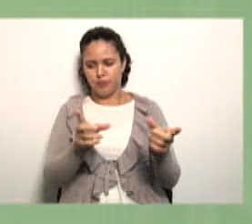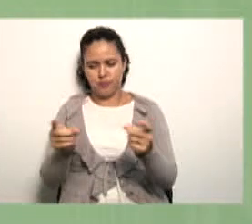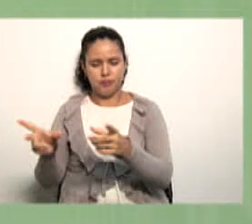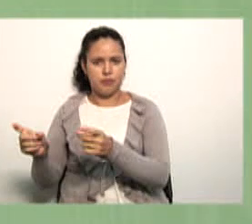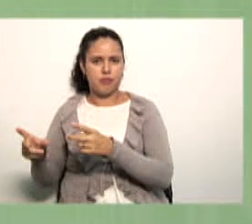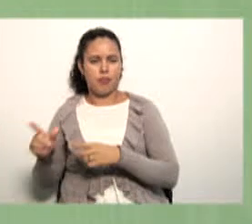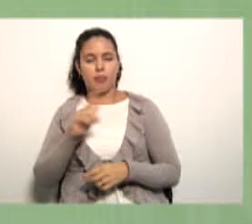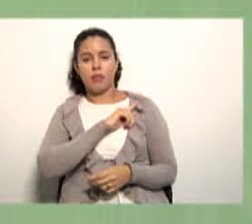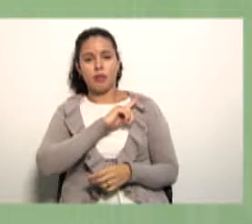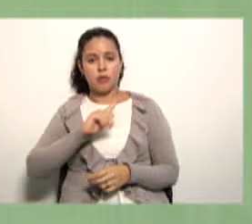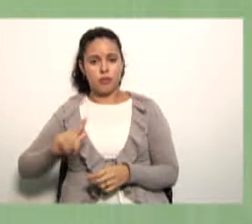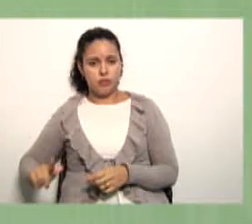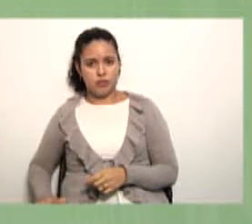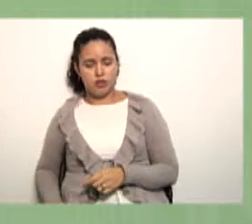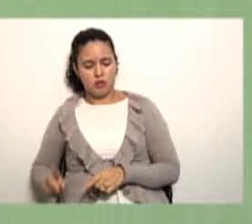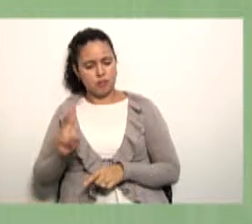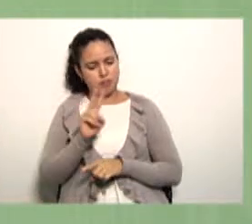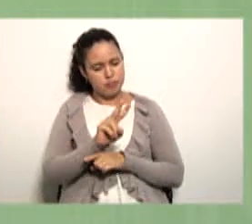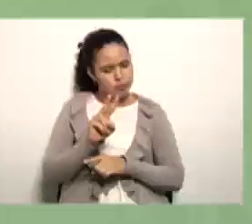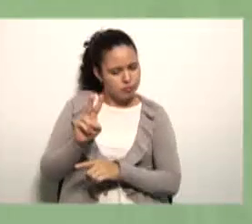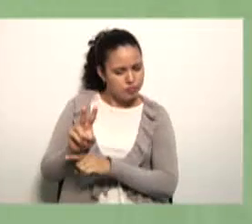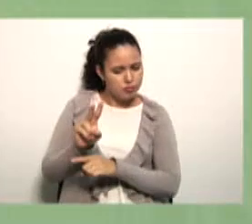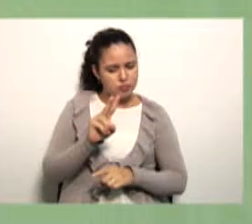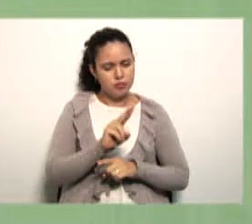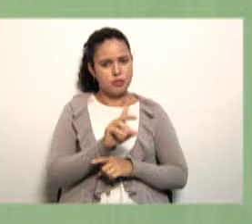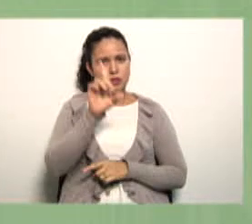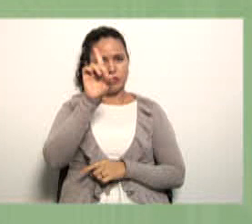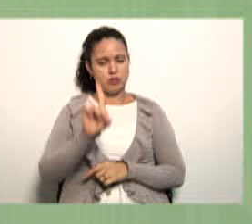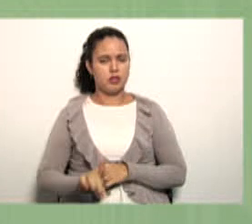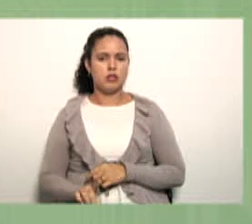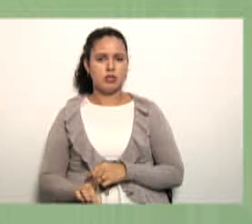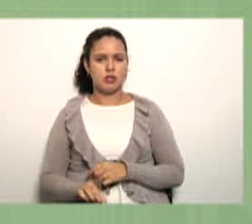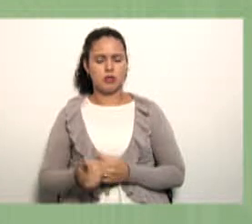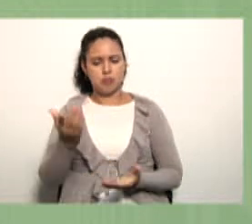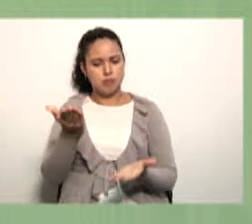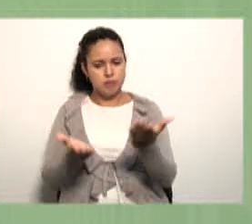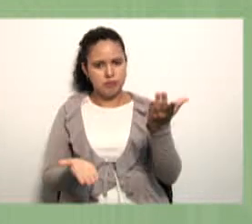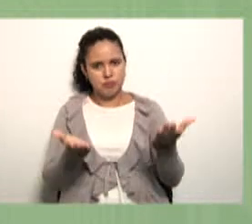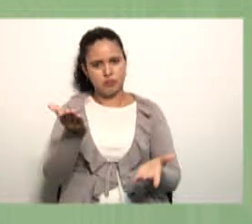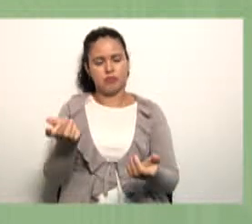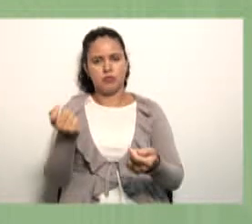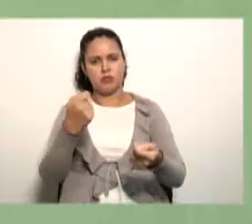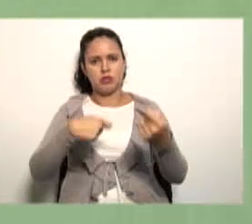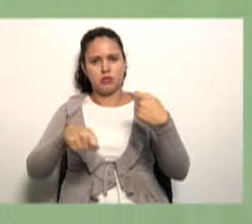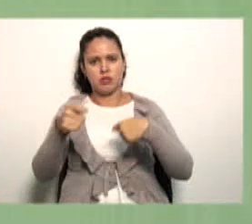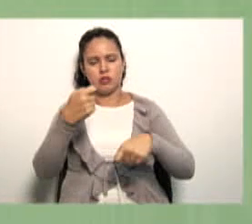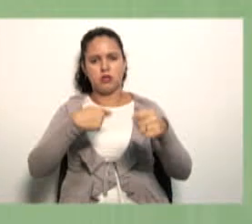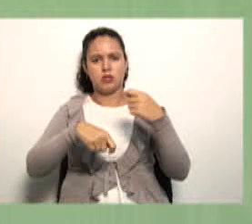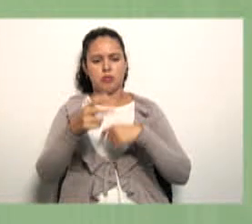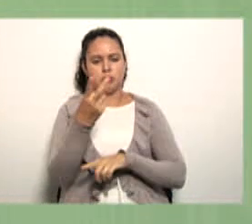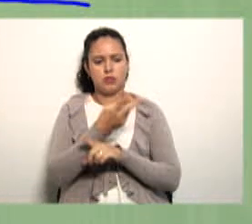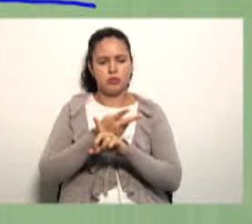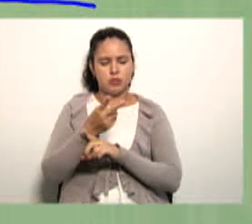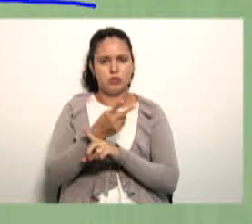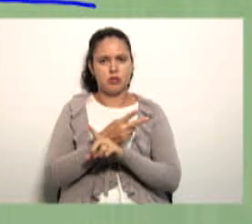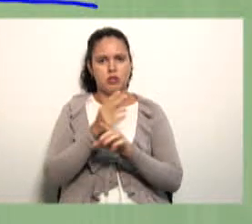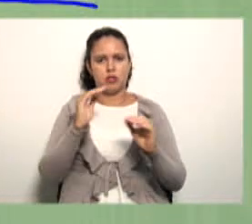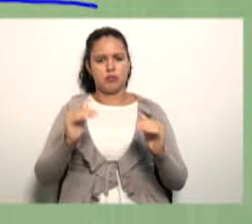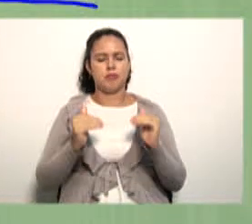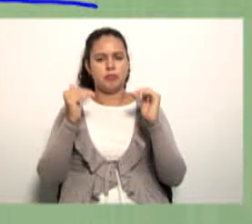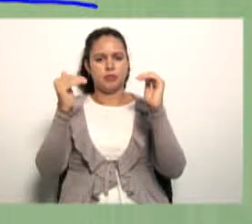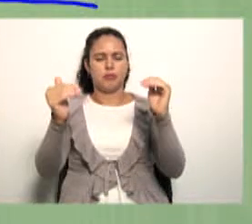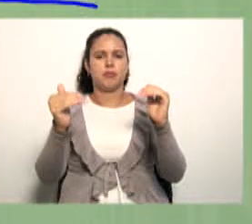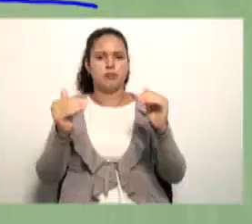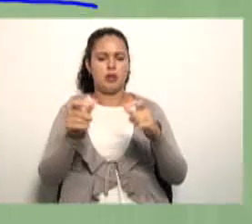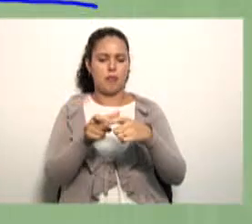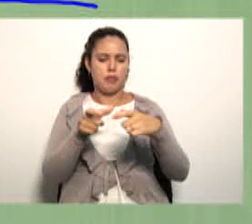serve como um protetor dos direitos, regulando a economia e buscando a eficiência e equidade. A